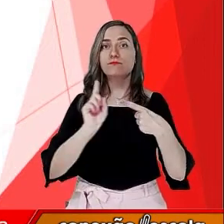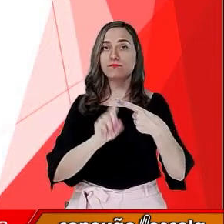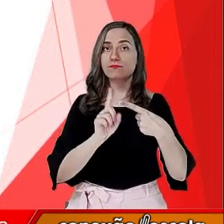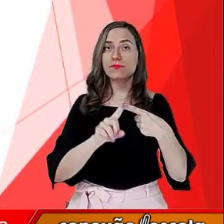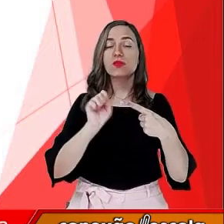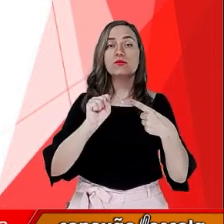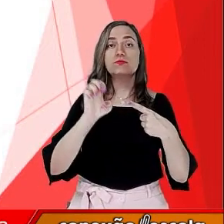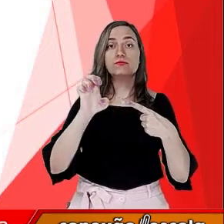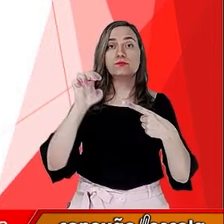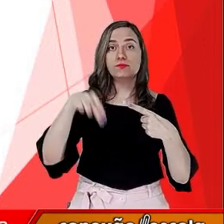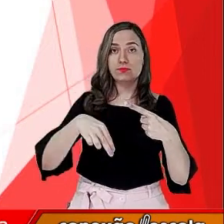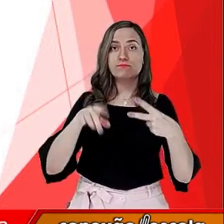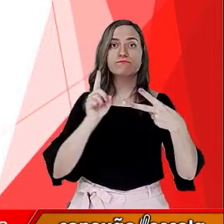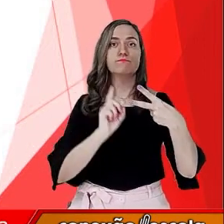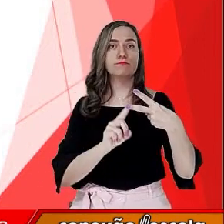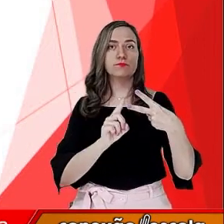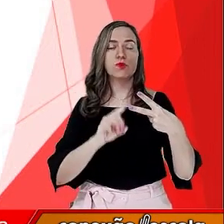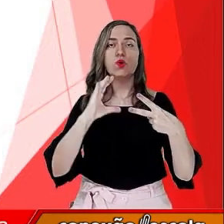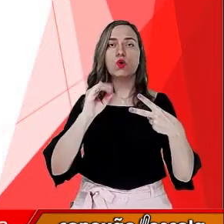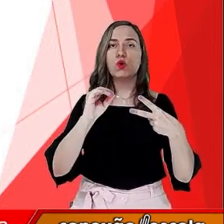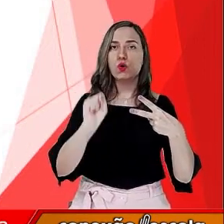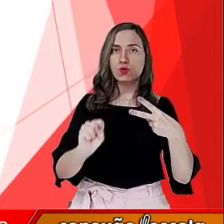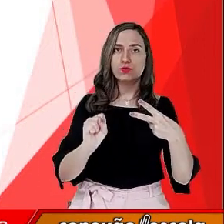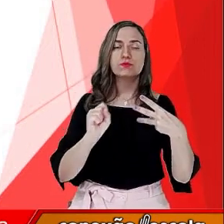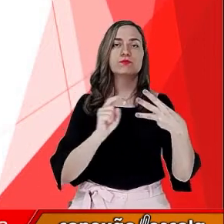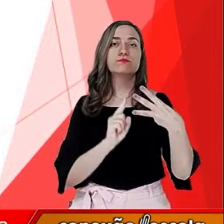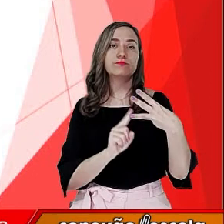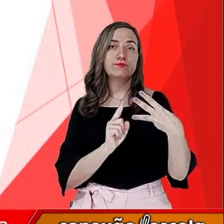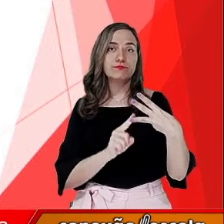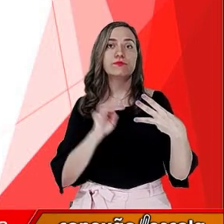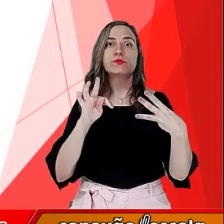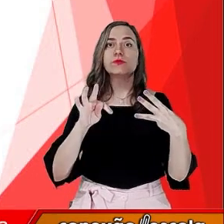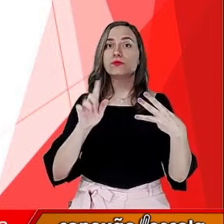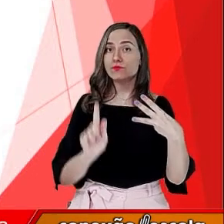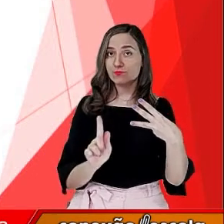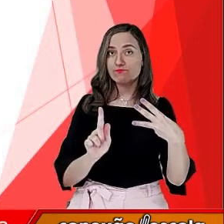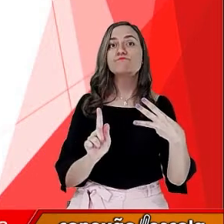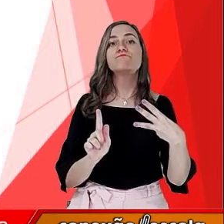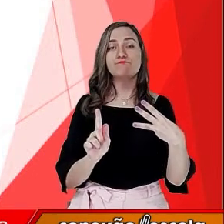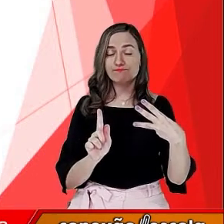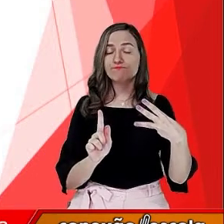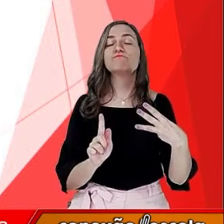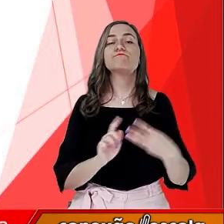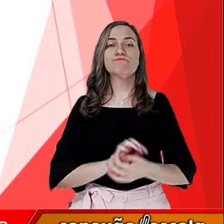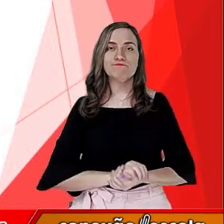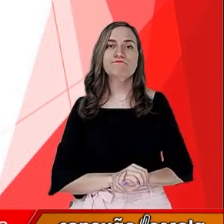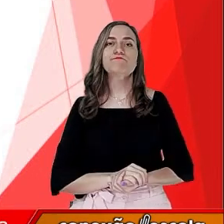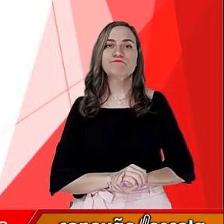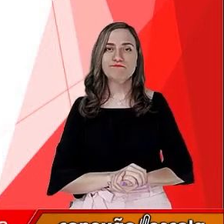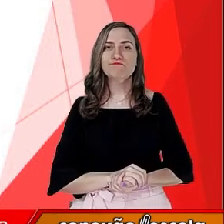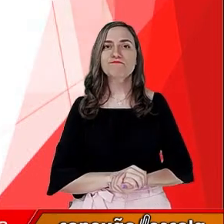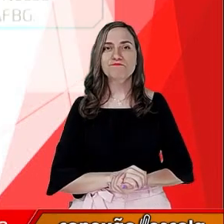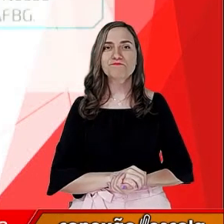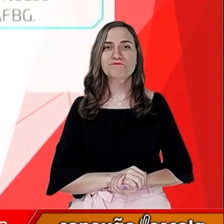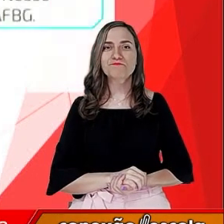razão seno, a razão cosseno e a razão tangente.